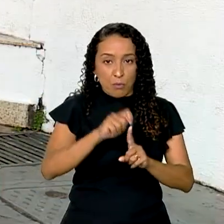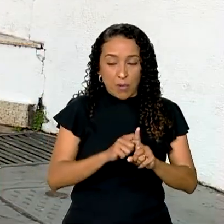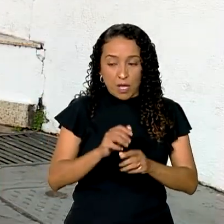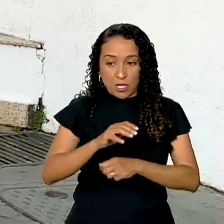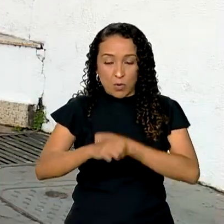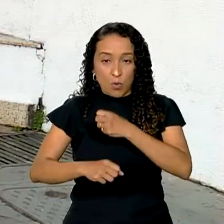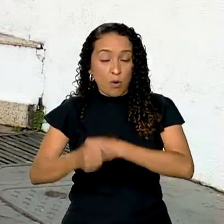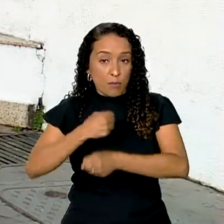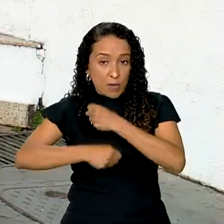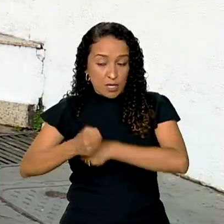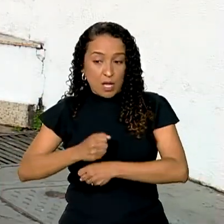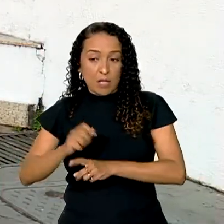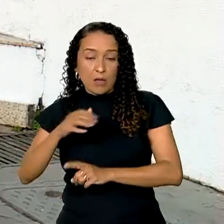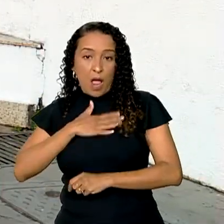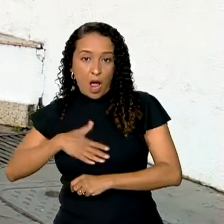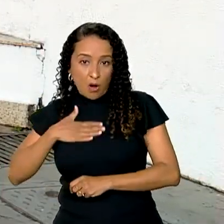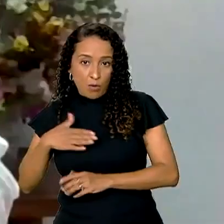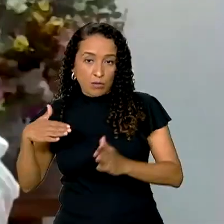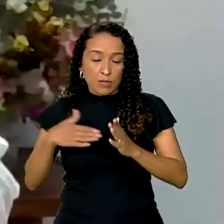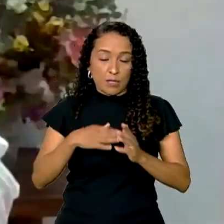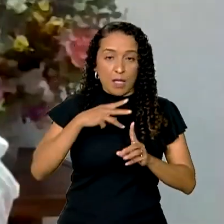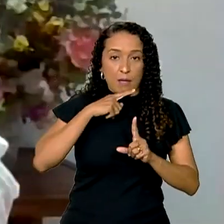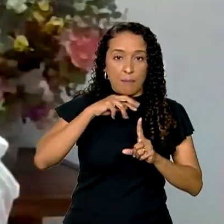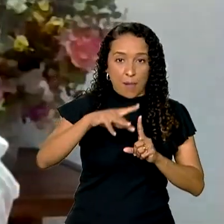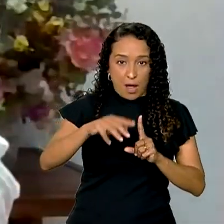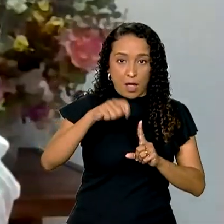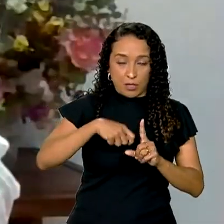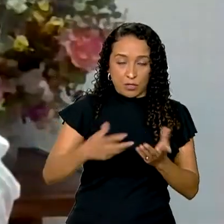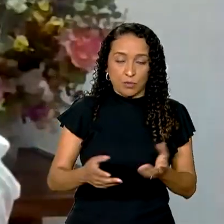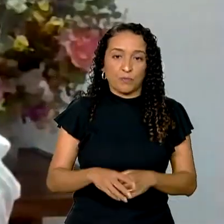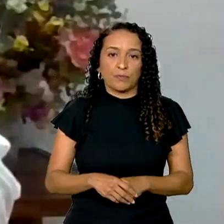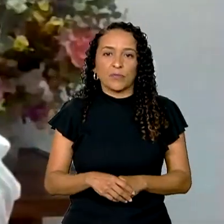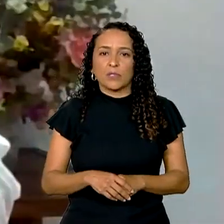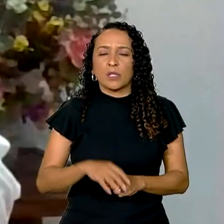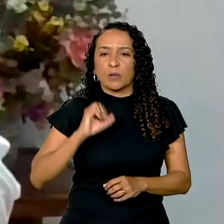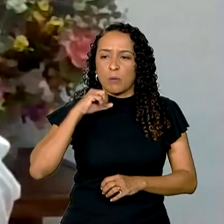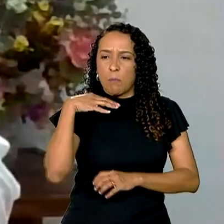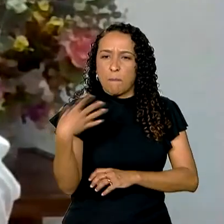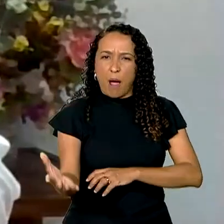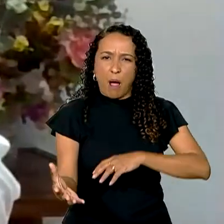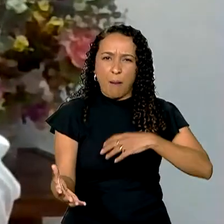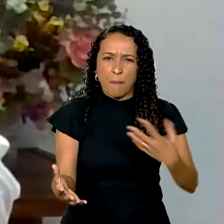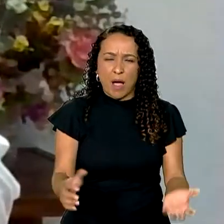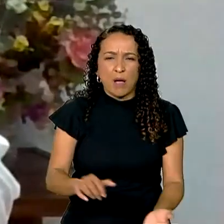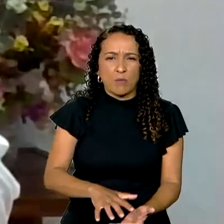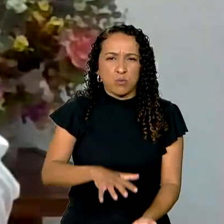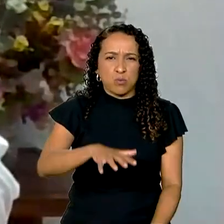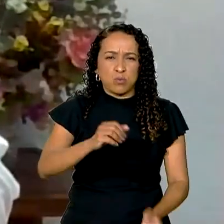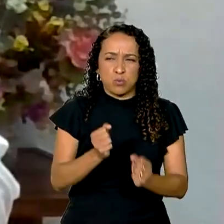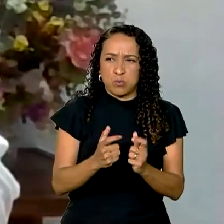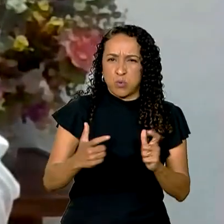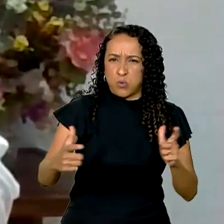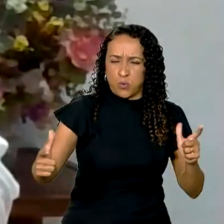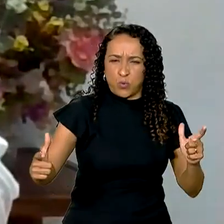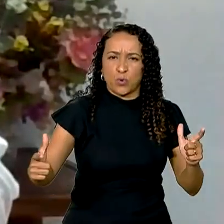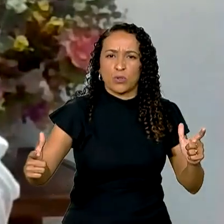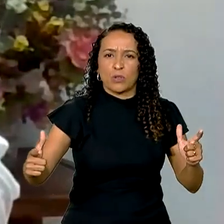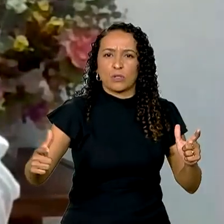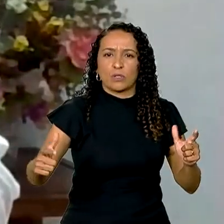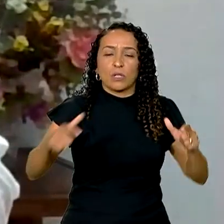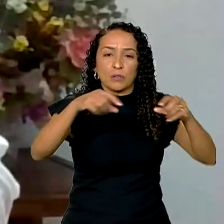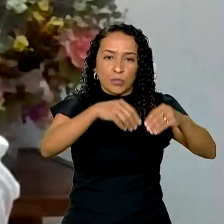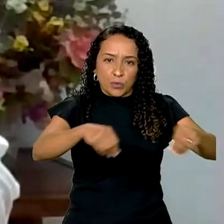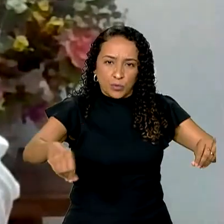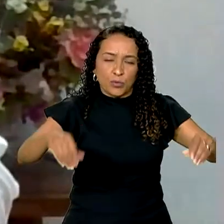ano passado e março deste ano. Quase todo o desmatamento acumulado que a gente tinha nas terras indígenas já foi